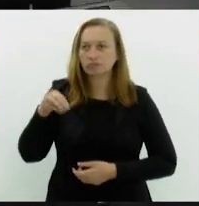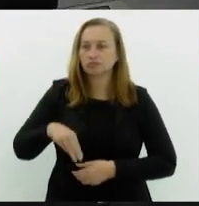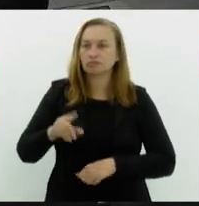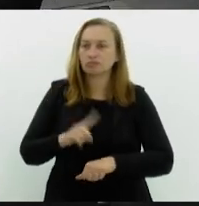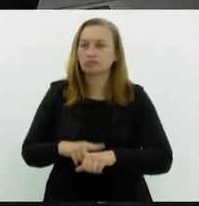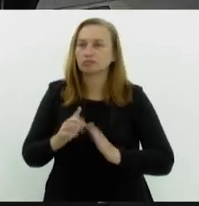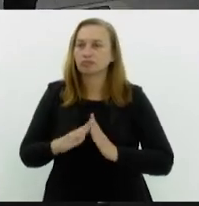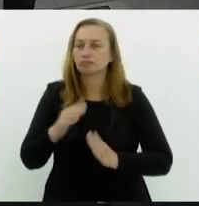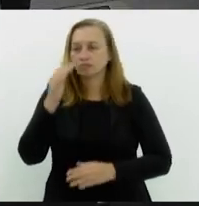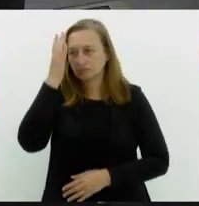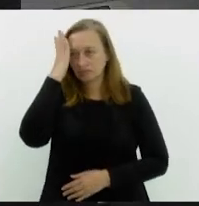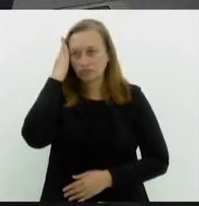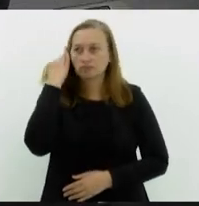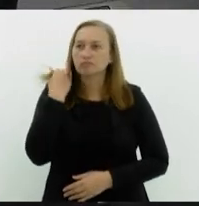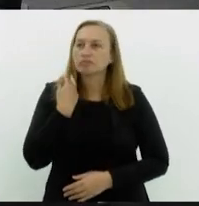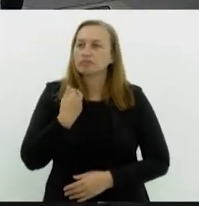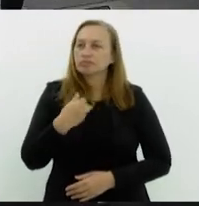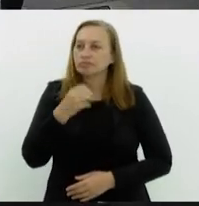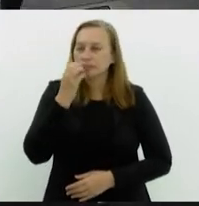minutos.